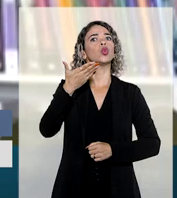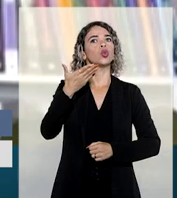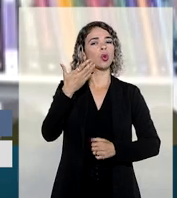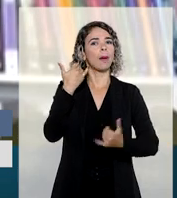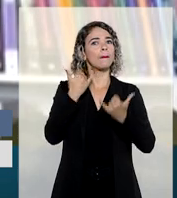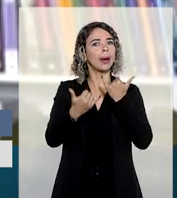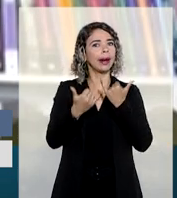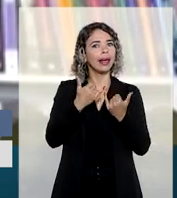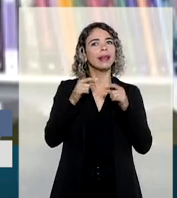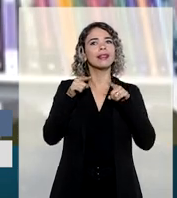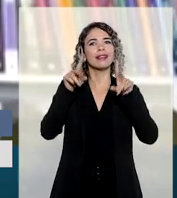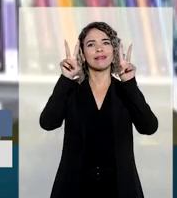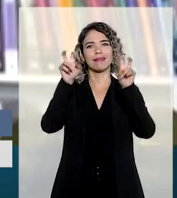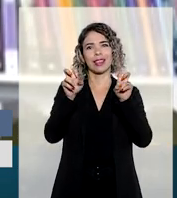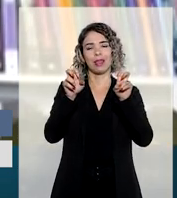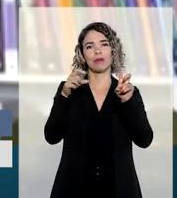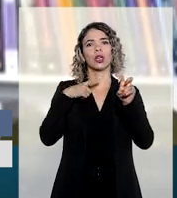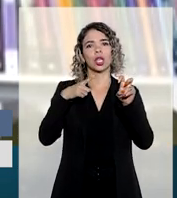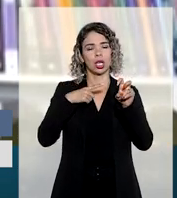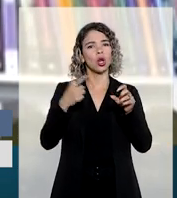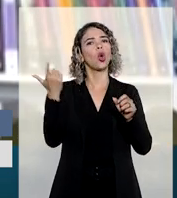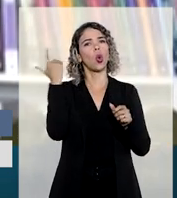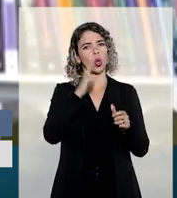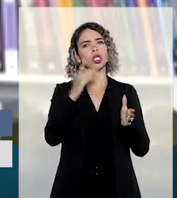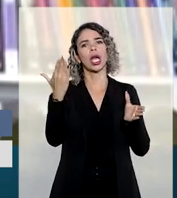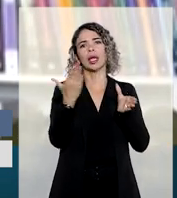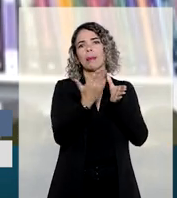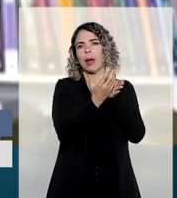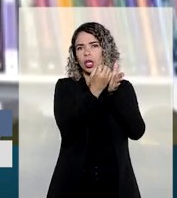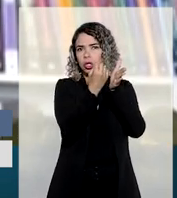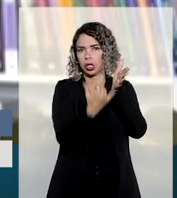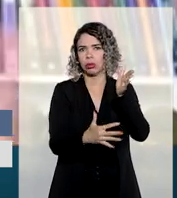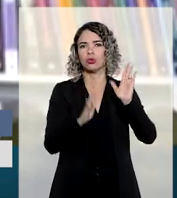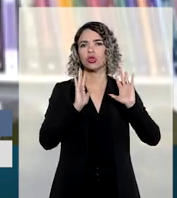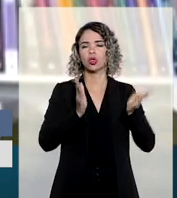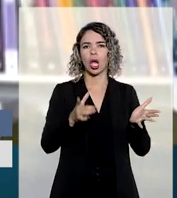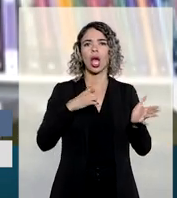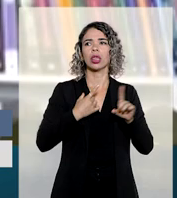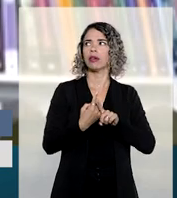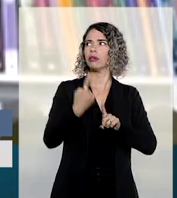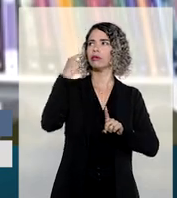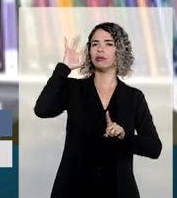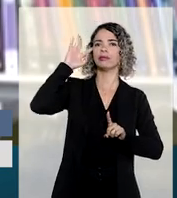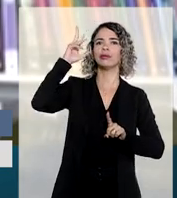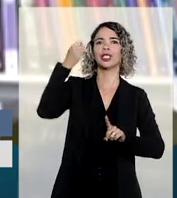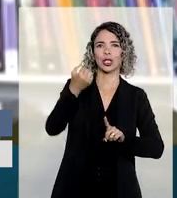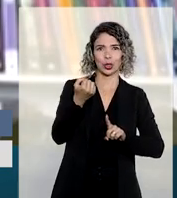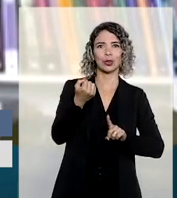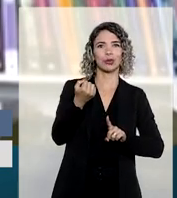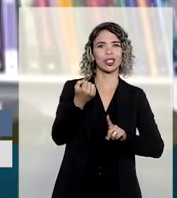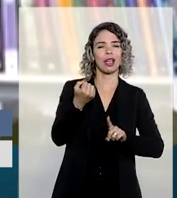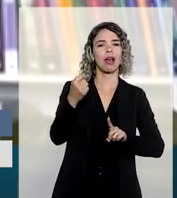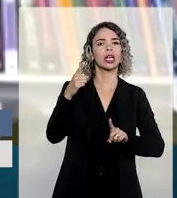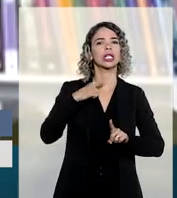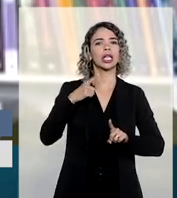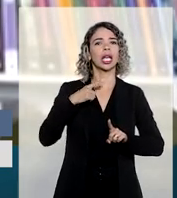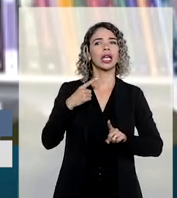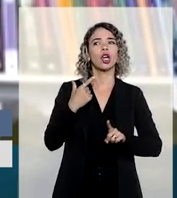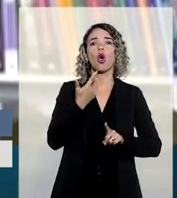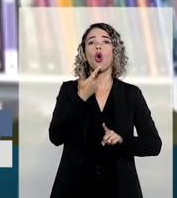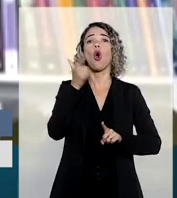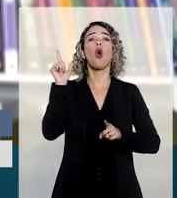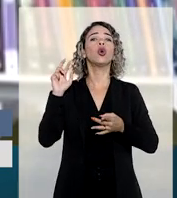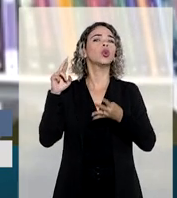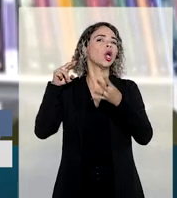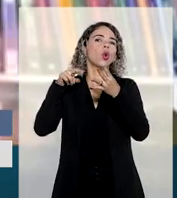como esse, né? Era um caso em que era claramente cabíveis os embargos de declaração, a decisão do Tribunal de Origem estava julgando